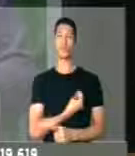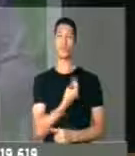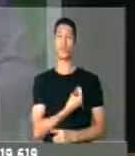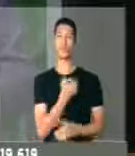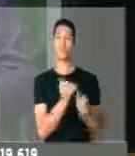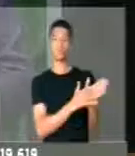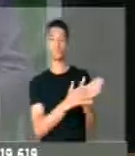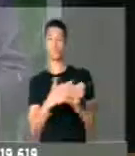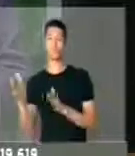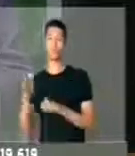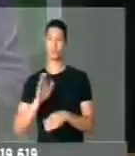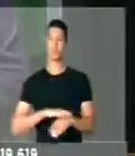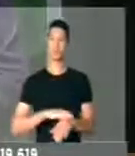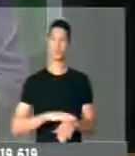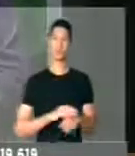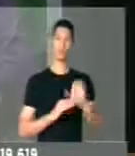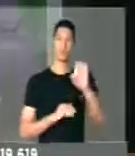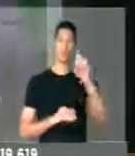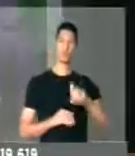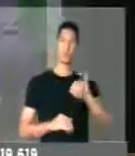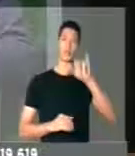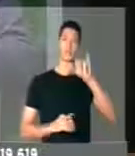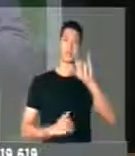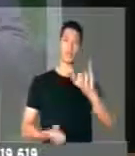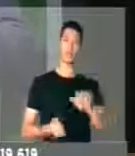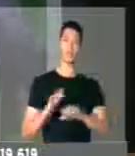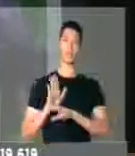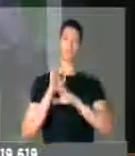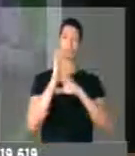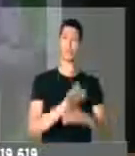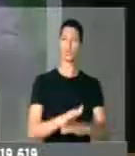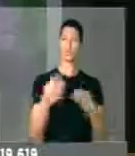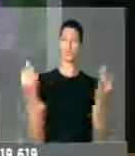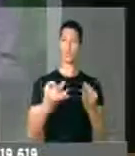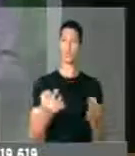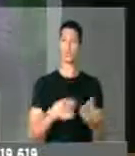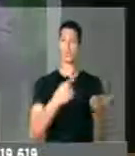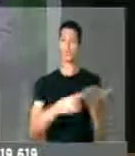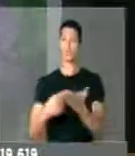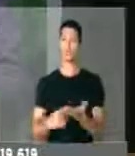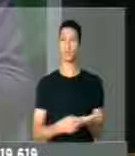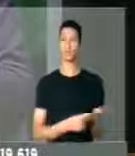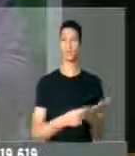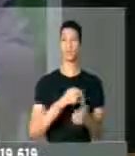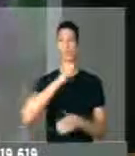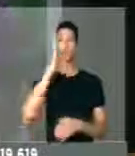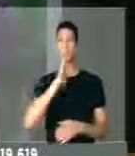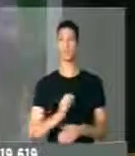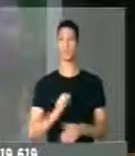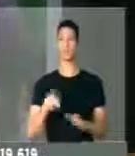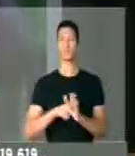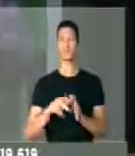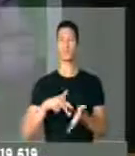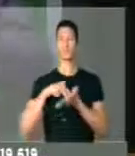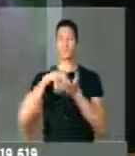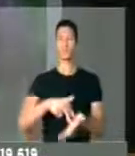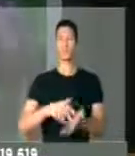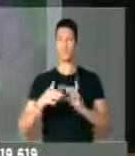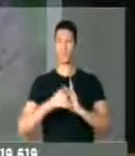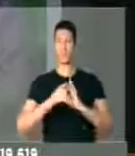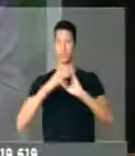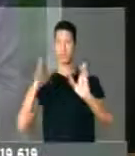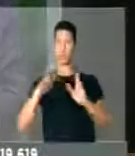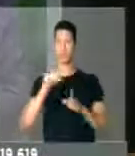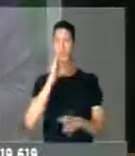no período do exílio, deu uma contribuição imensa à articulação dos brasileiros na resistência